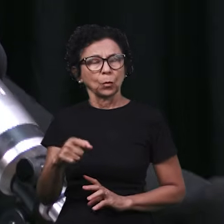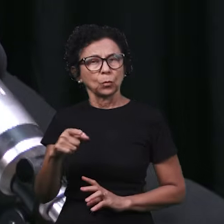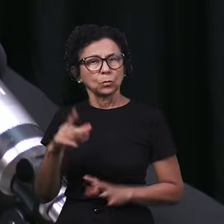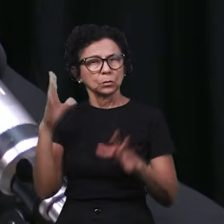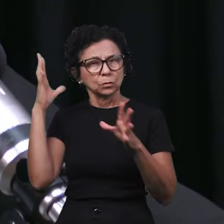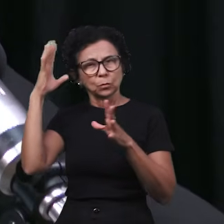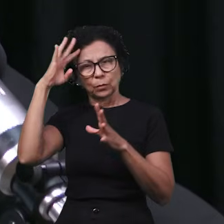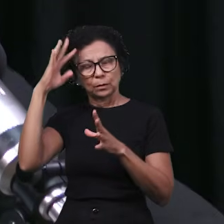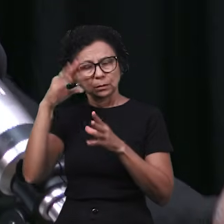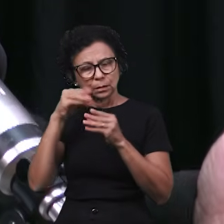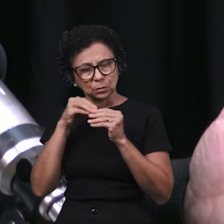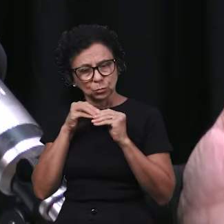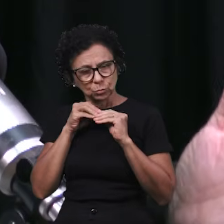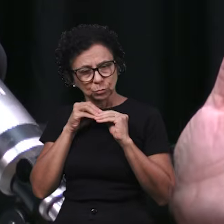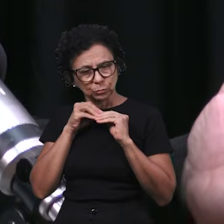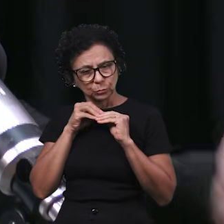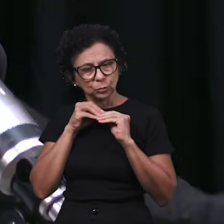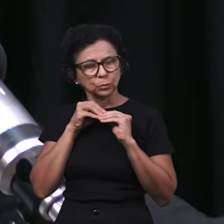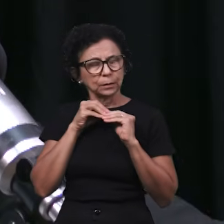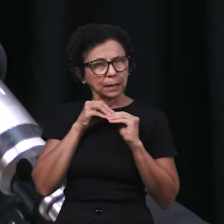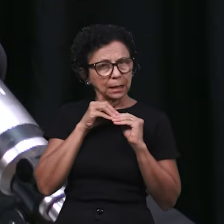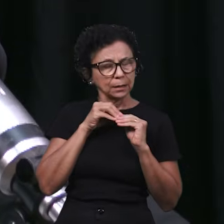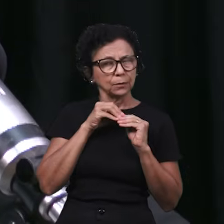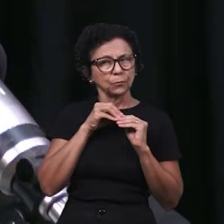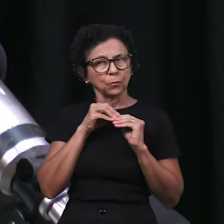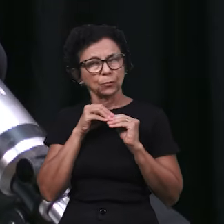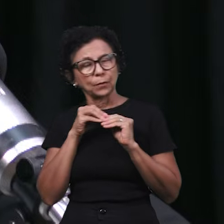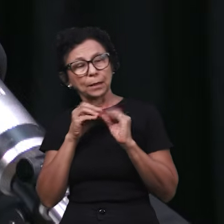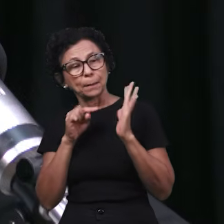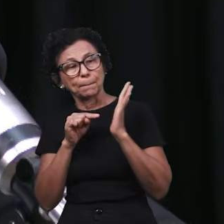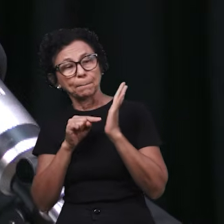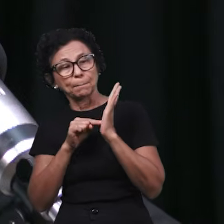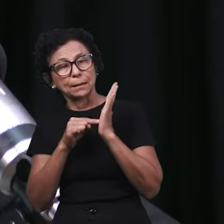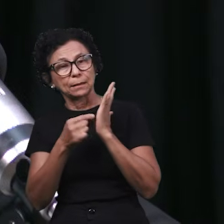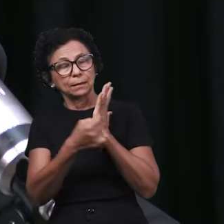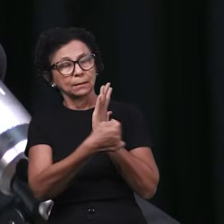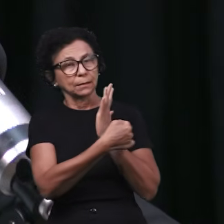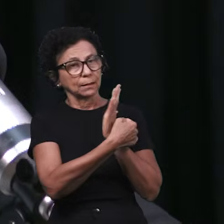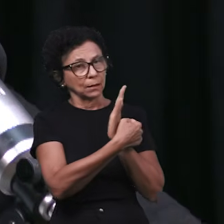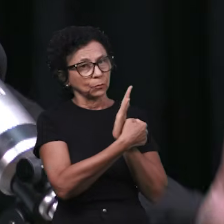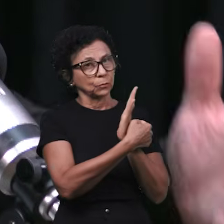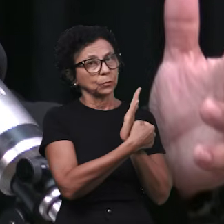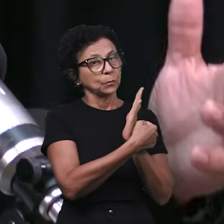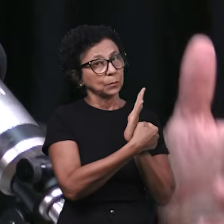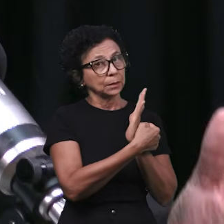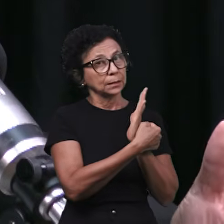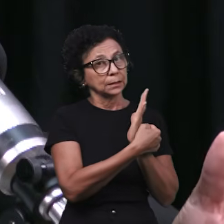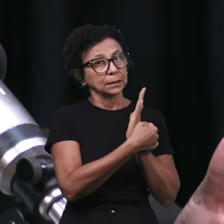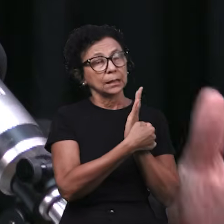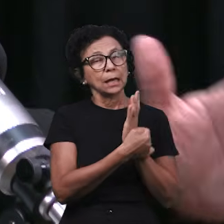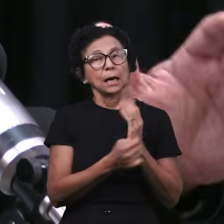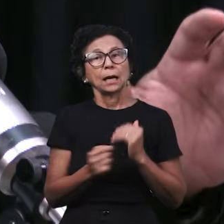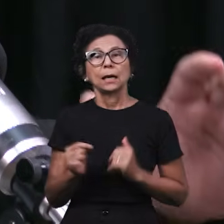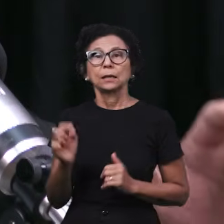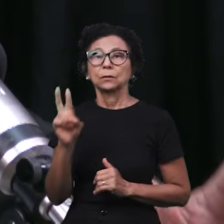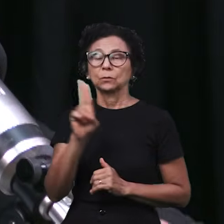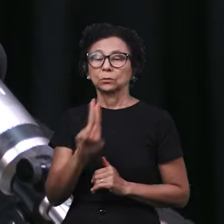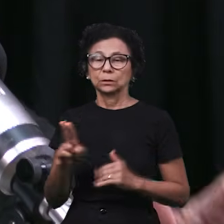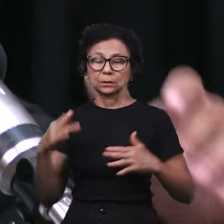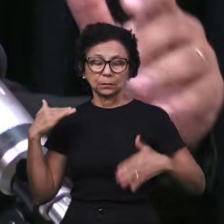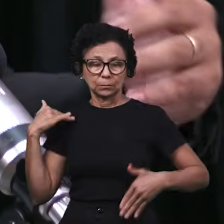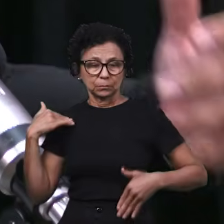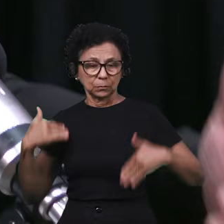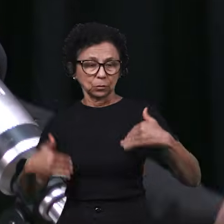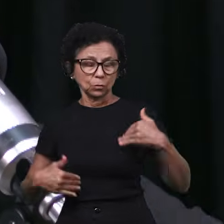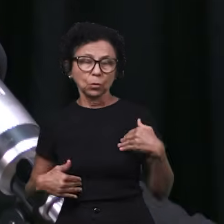a letra agora, eu vou pegar as metáforas e vou transformar isso numa imagem, né? Usando o meu corpo, usando as minhas mãos,